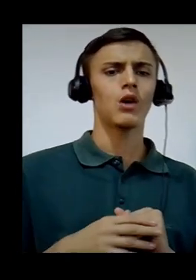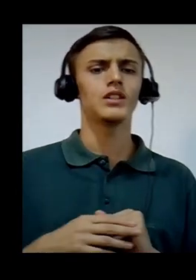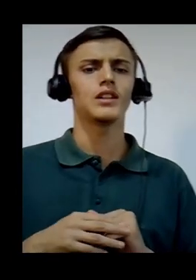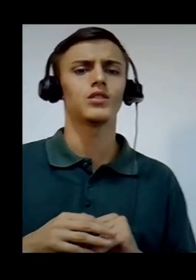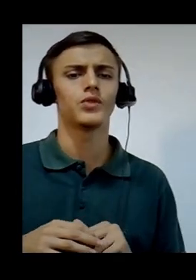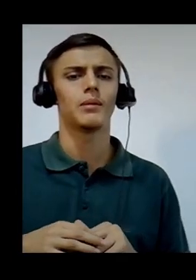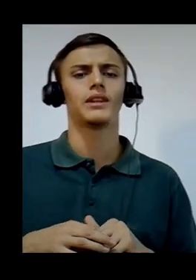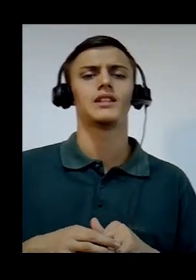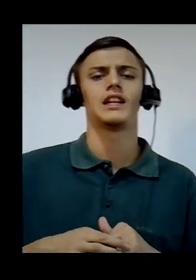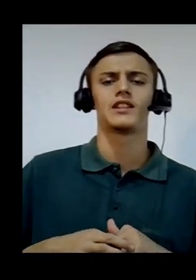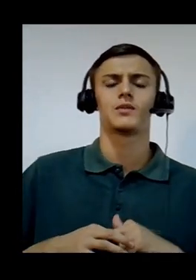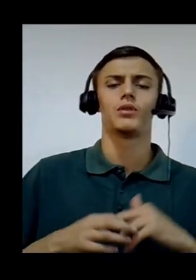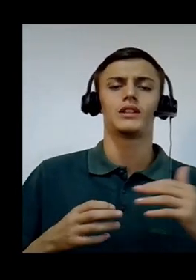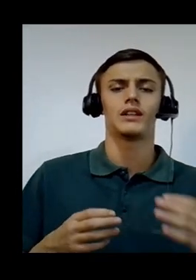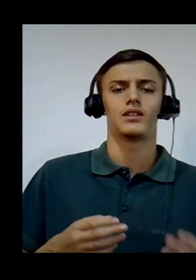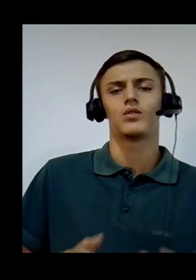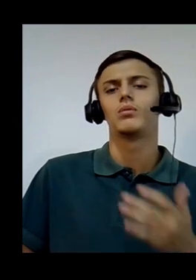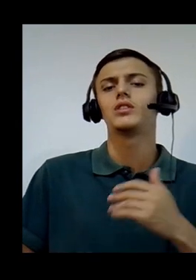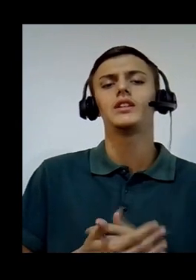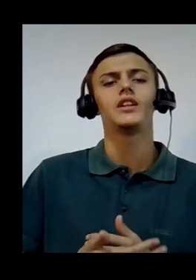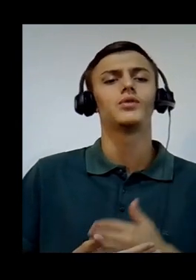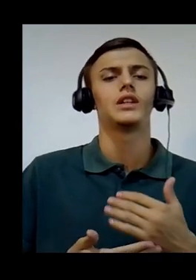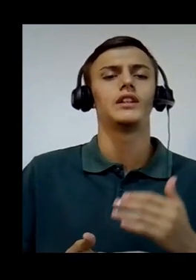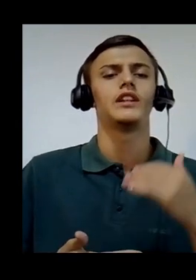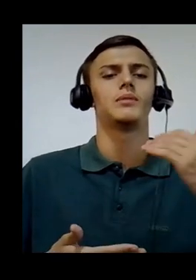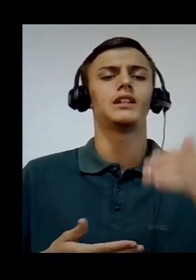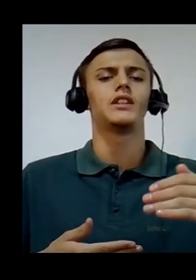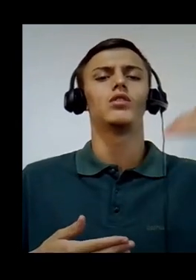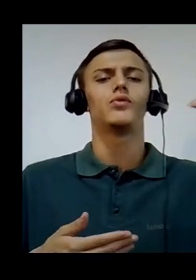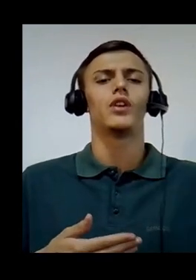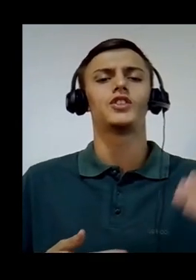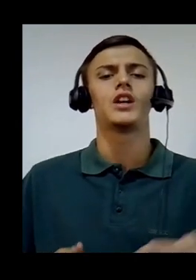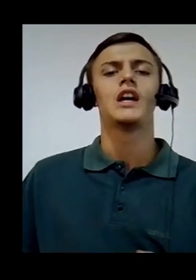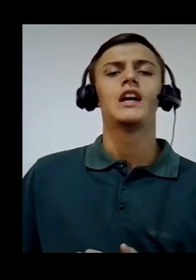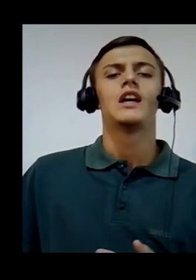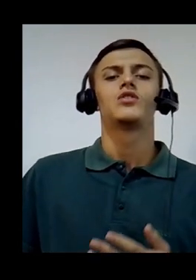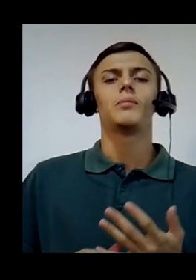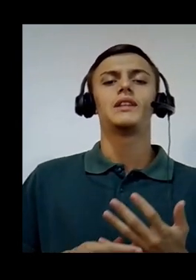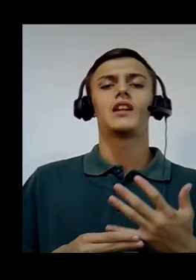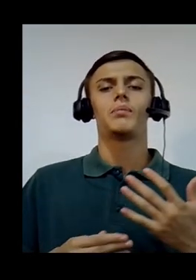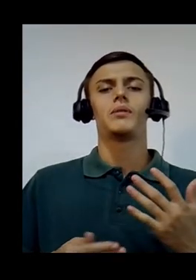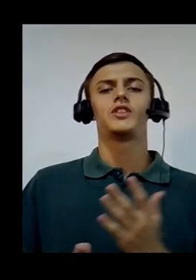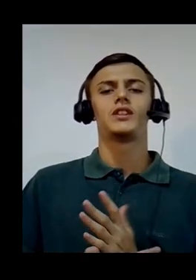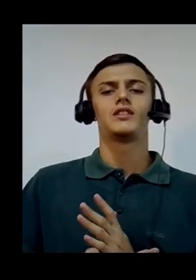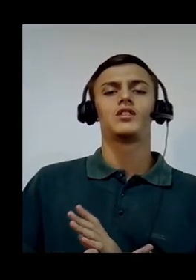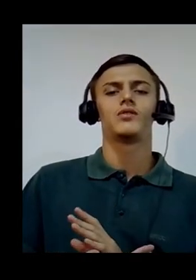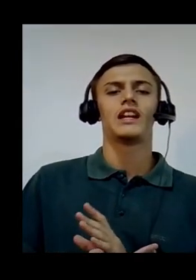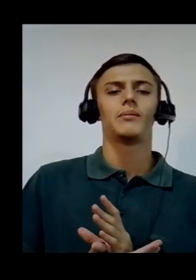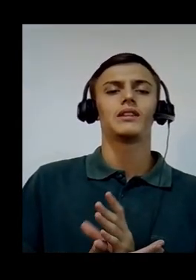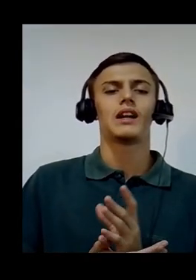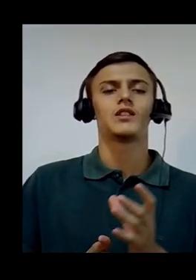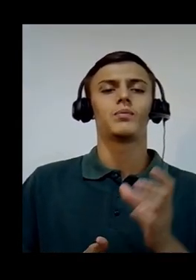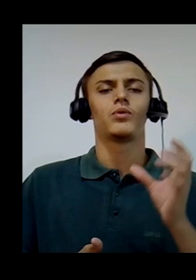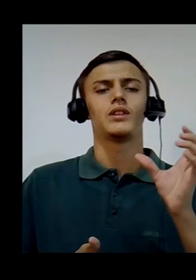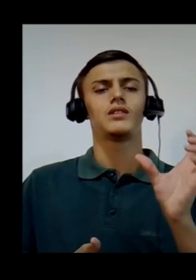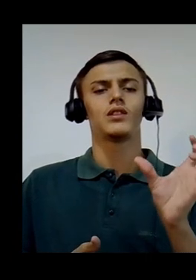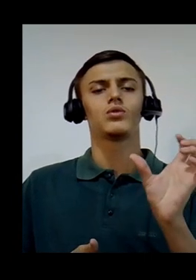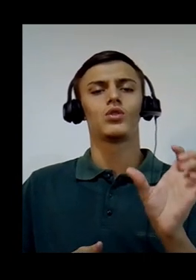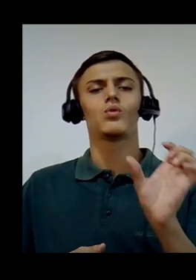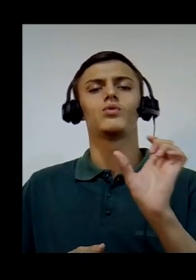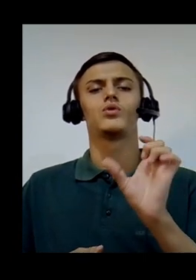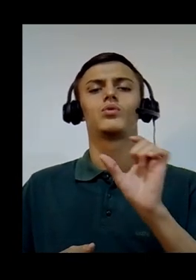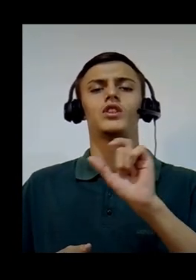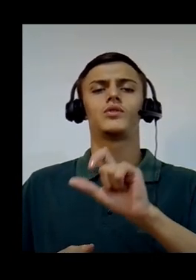A utilização de ferramentas elétricas portáteis, como lixadeira, furadeira, esmilhadeira, holoforte, Somente será permitida se estiverem alimentadas por